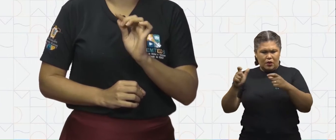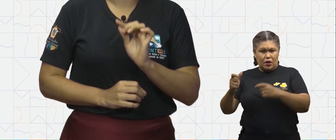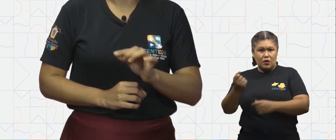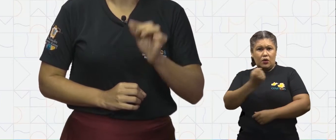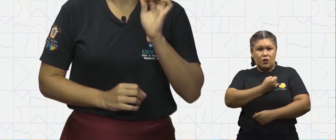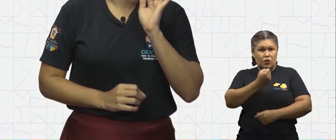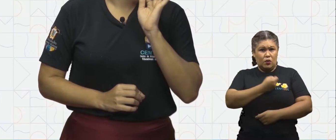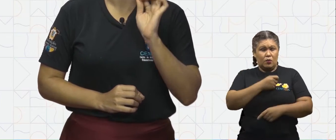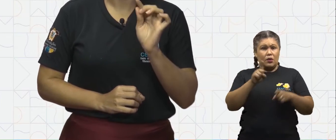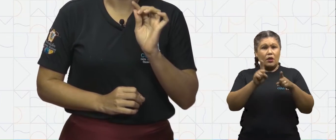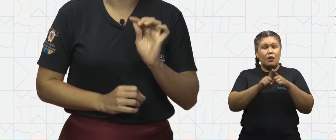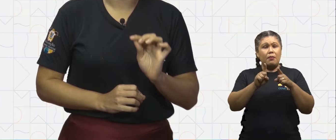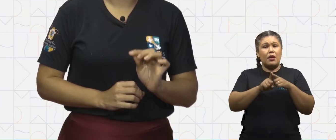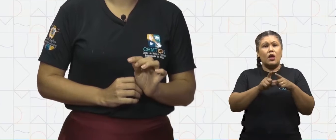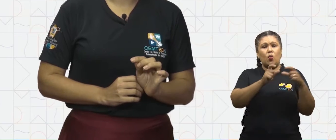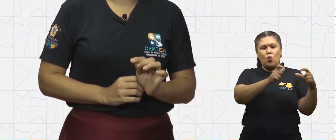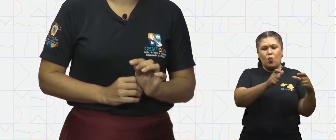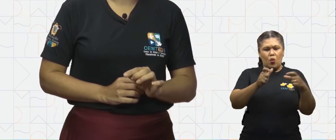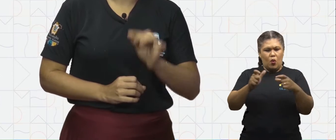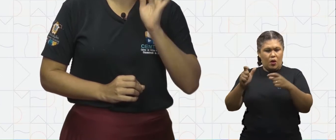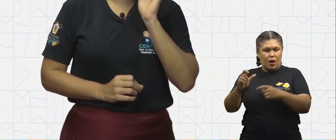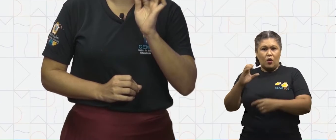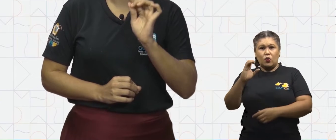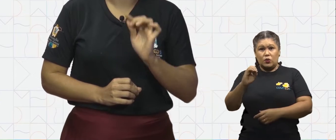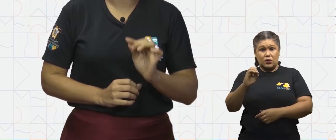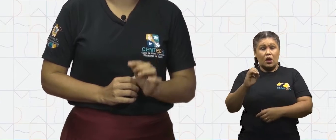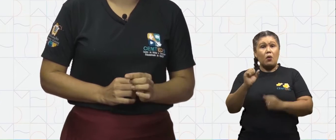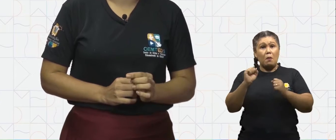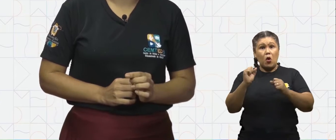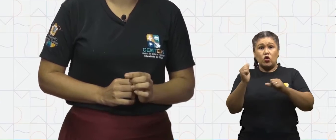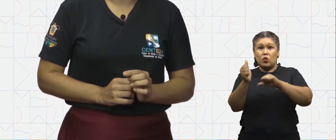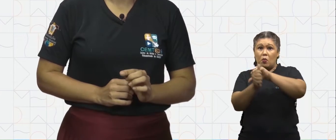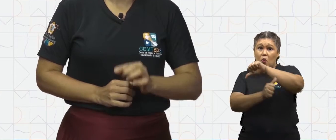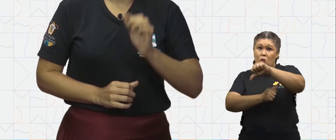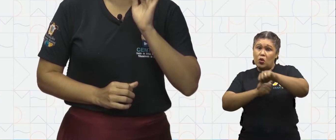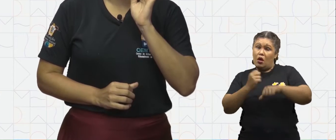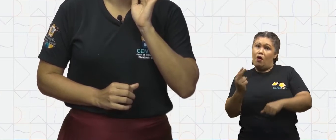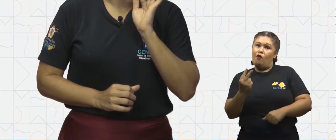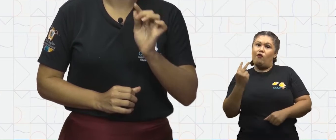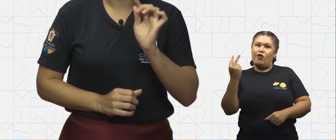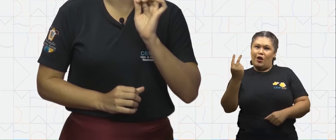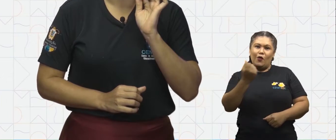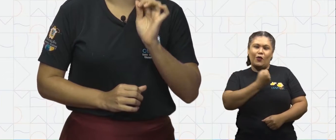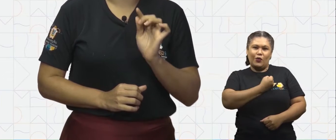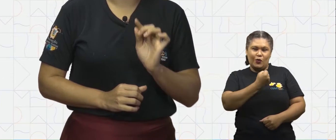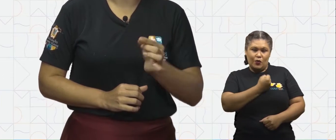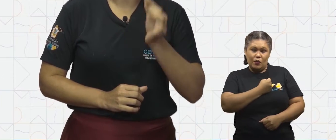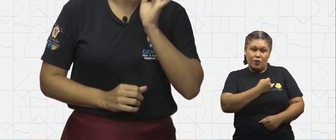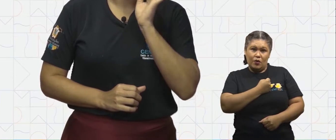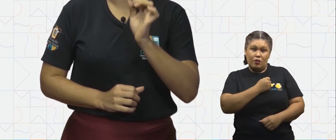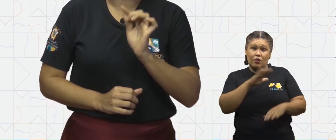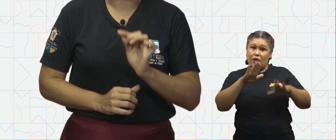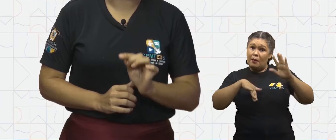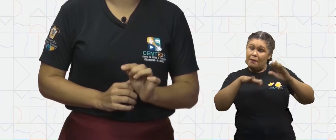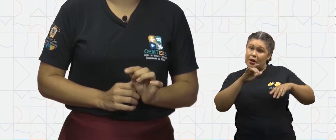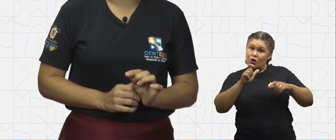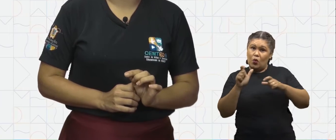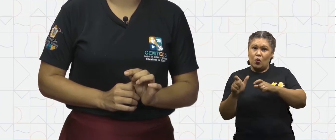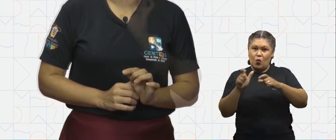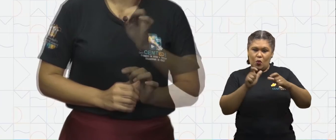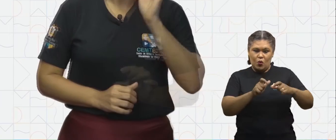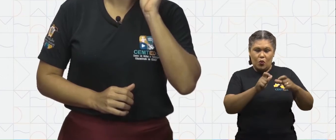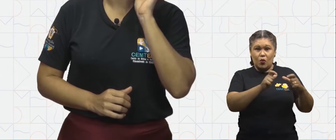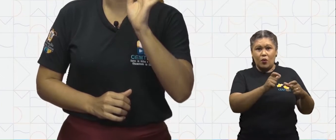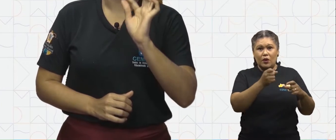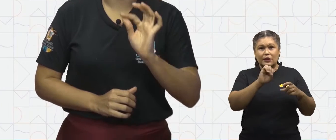do zero dependem da posição que eles se encontram, dependendo de onde ele esteja